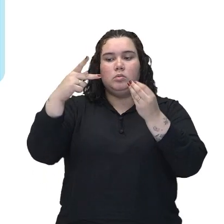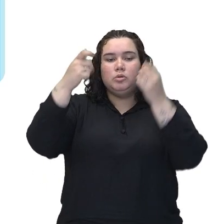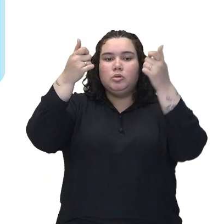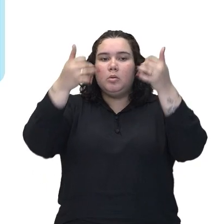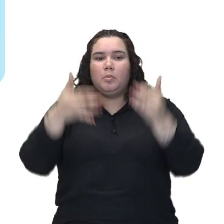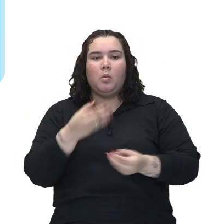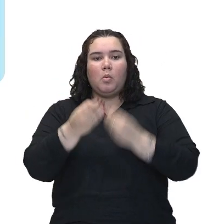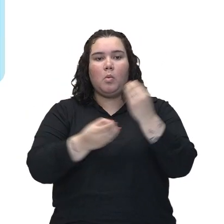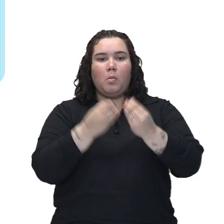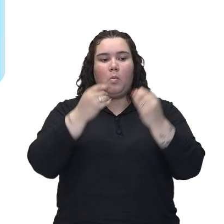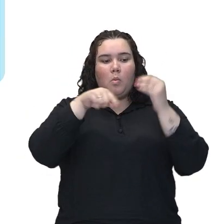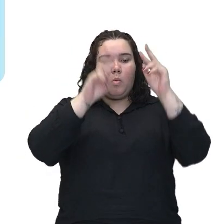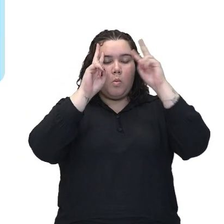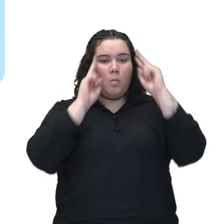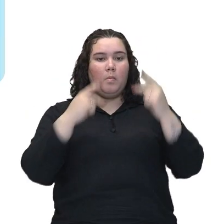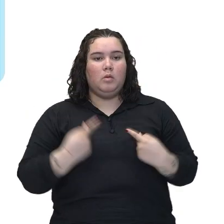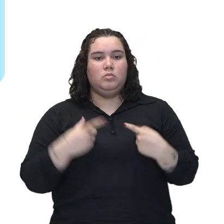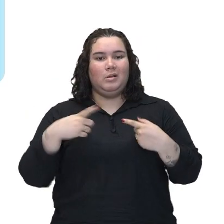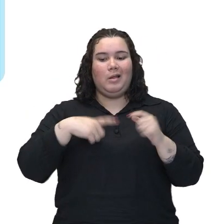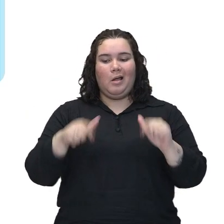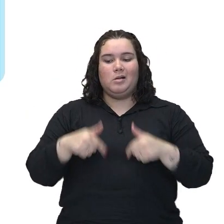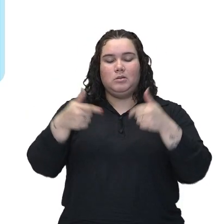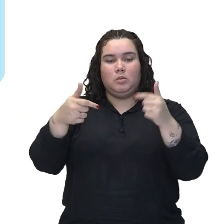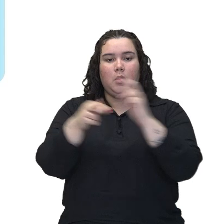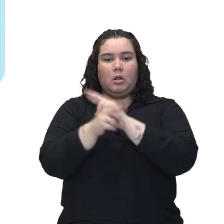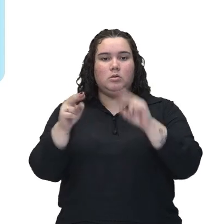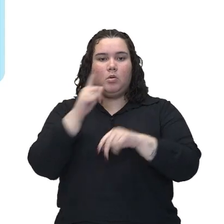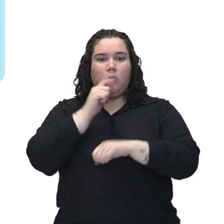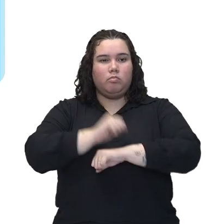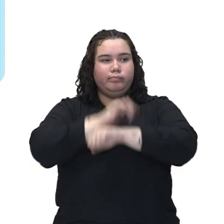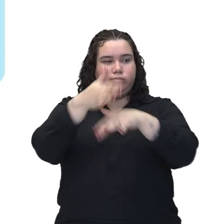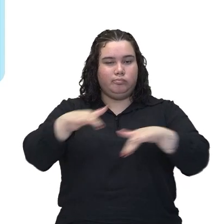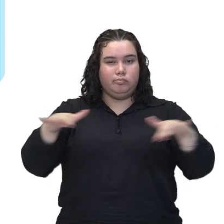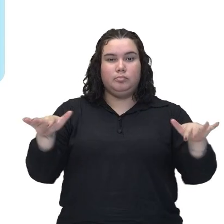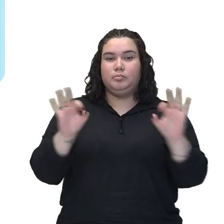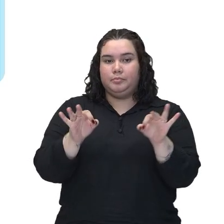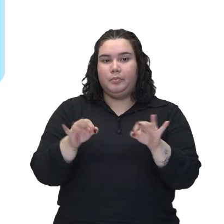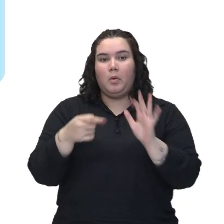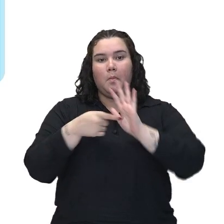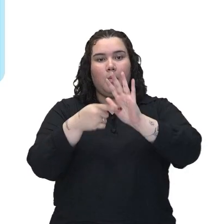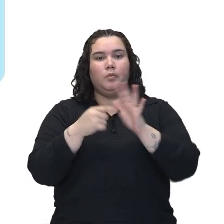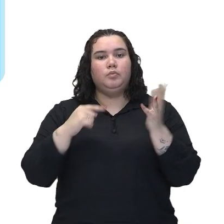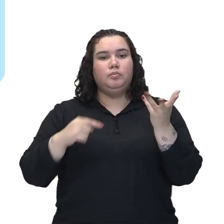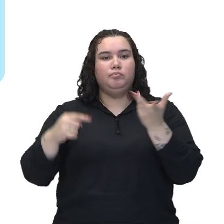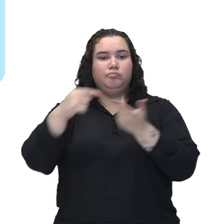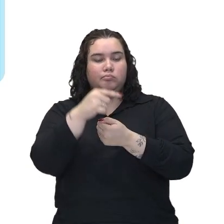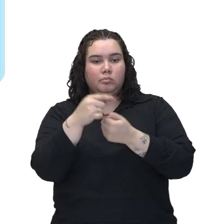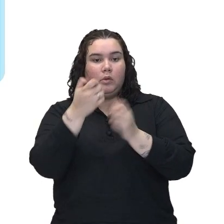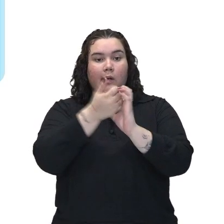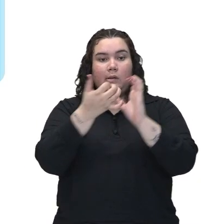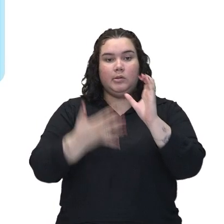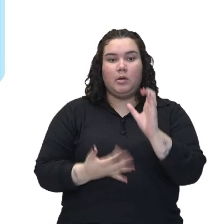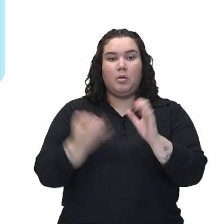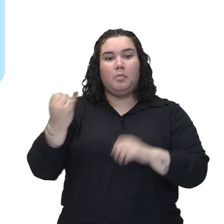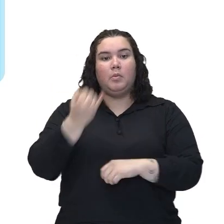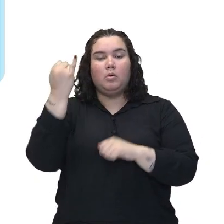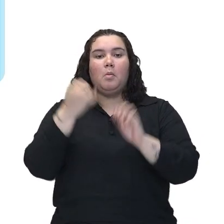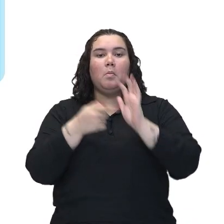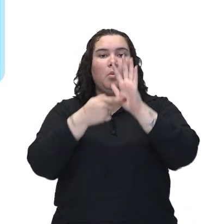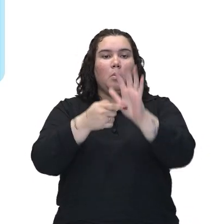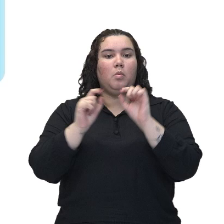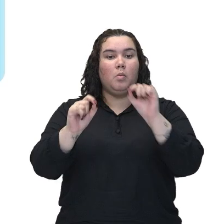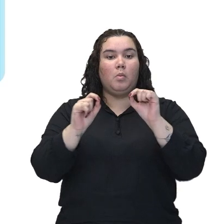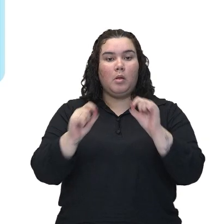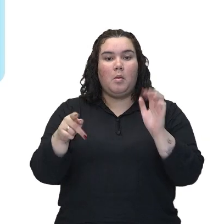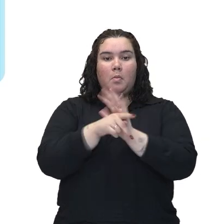no oceano. E isso também já busca atrair o leitor, né? Em todas as abordagens, o objetivo será mostrar a importância dos